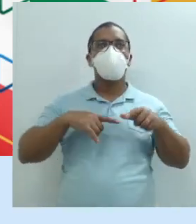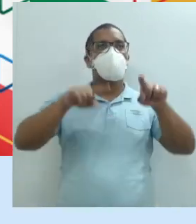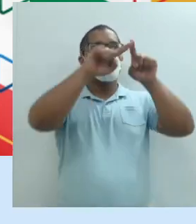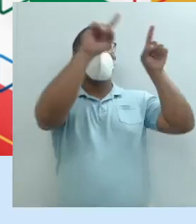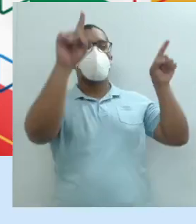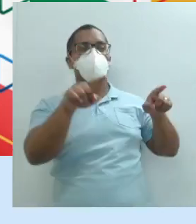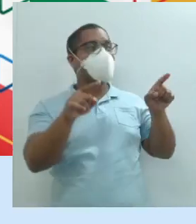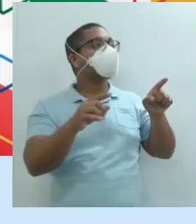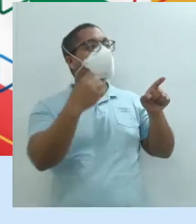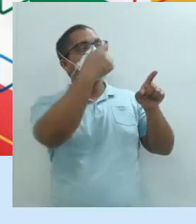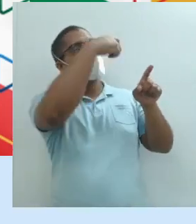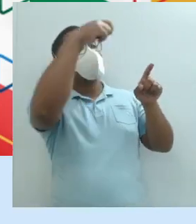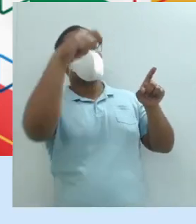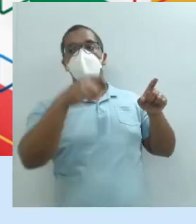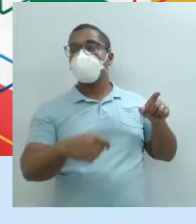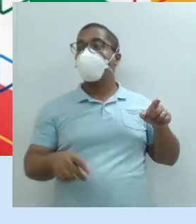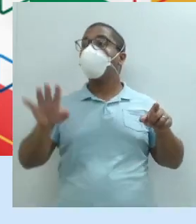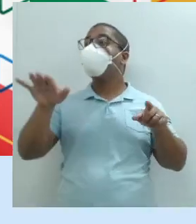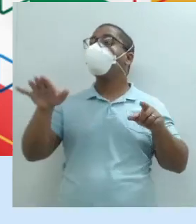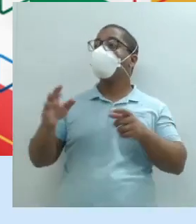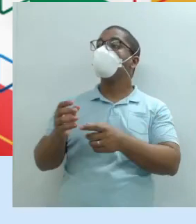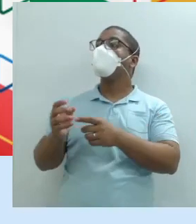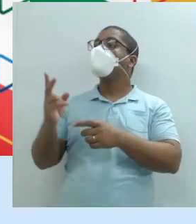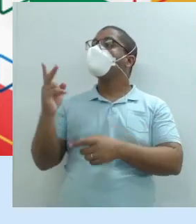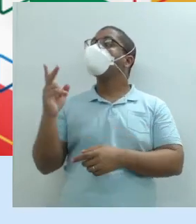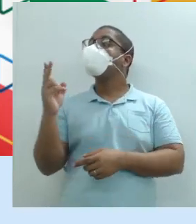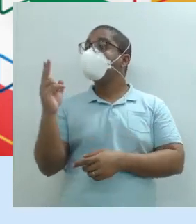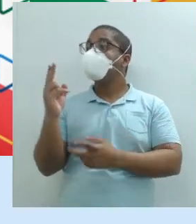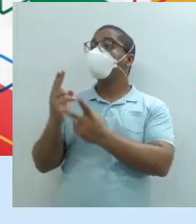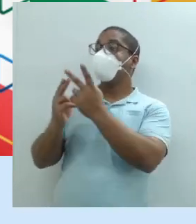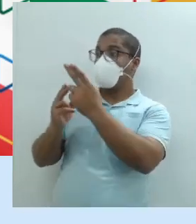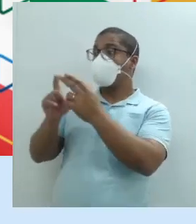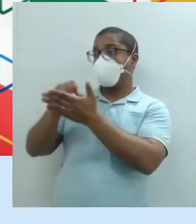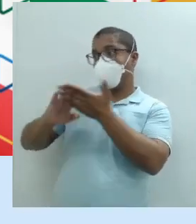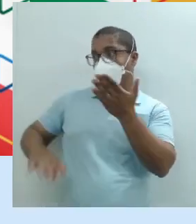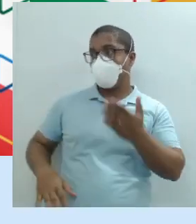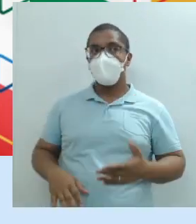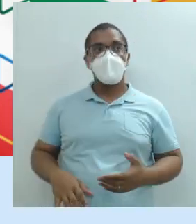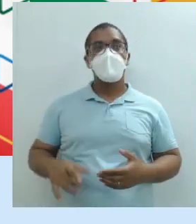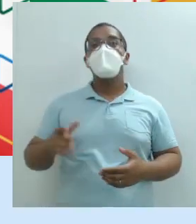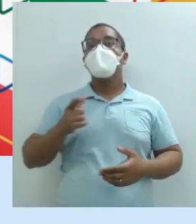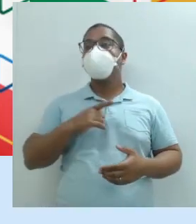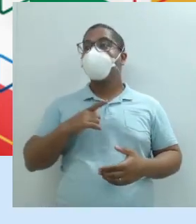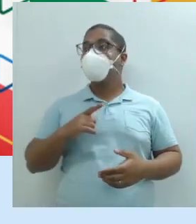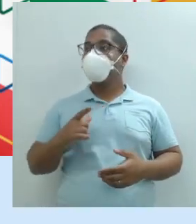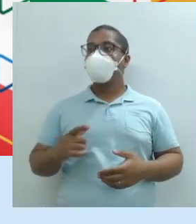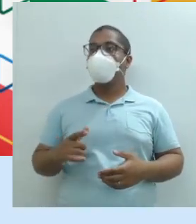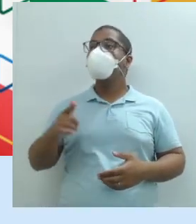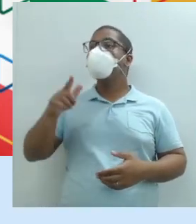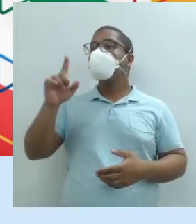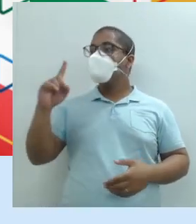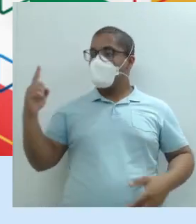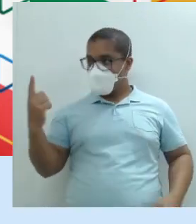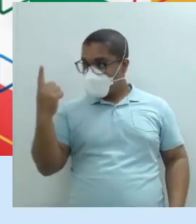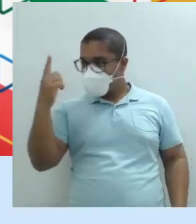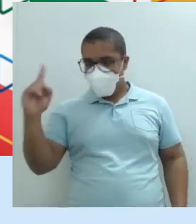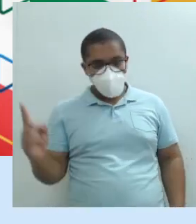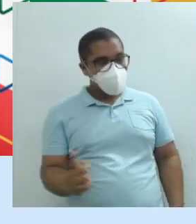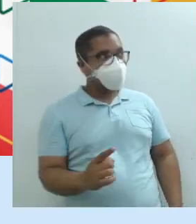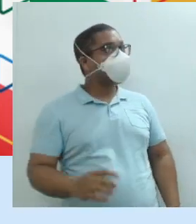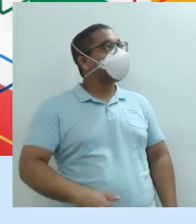e diz assim, pessoal, formem duplas para fazer essa atividade. Aí aparece, brota um abençoado